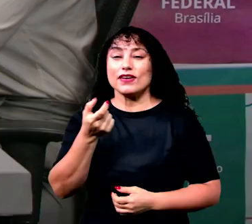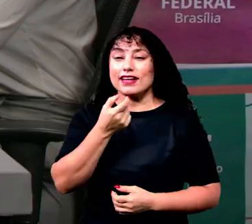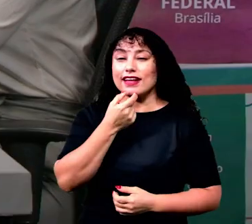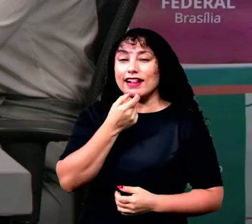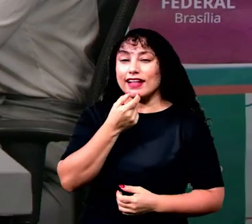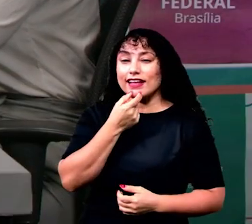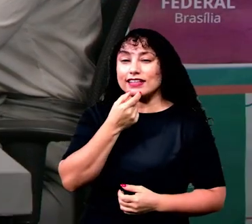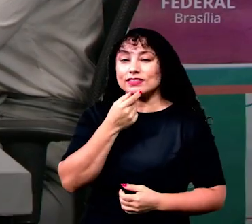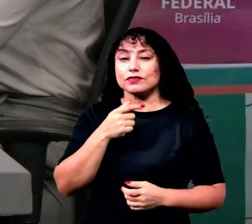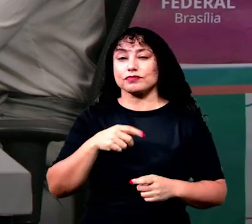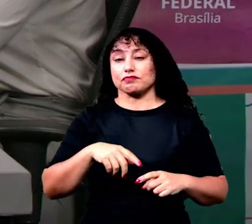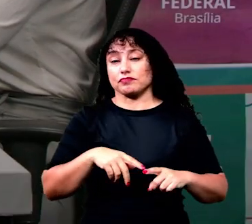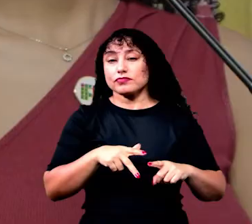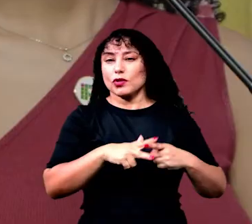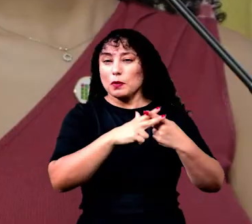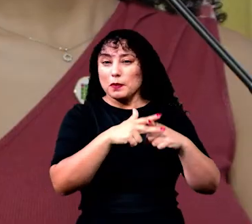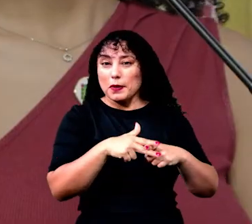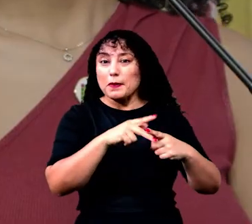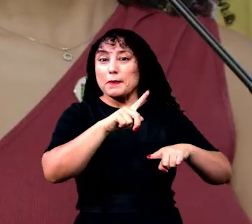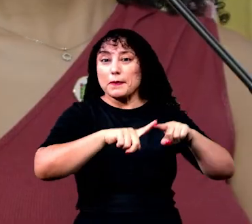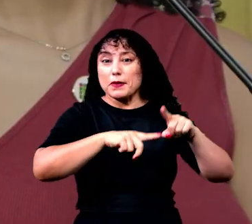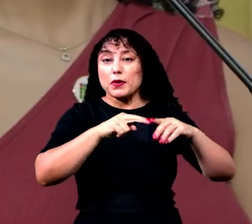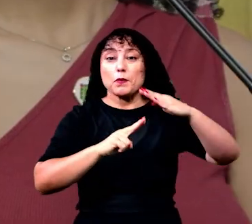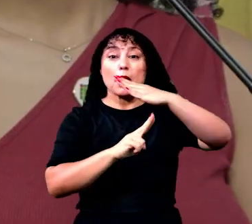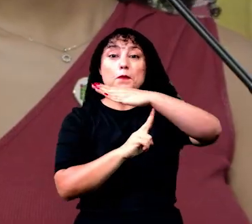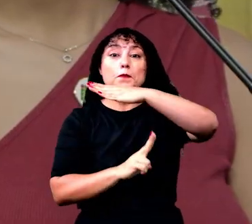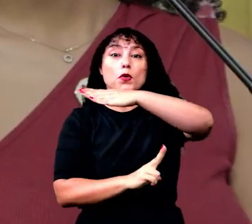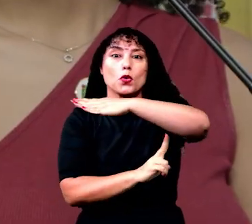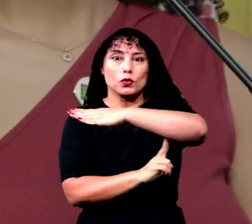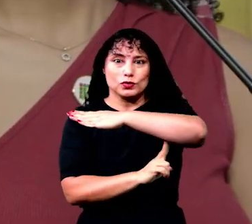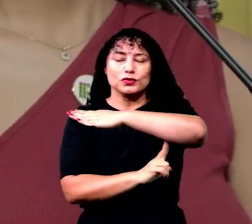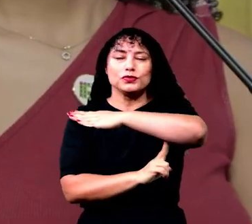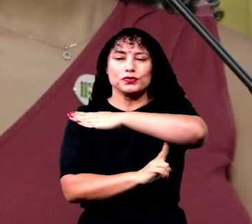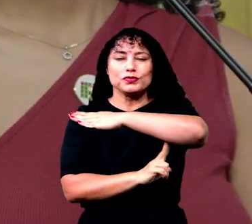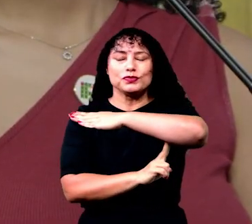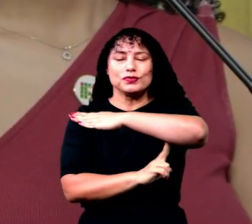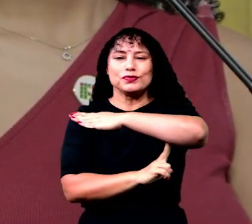entender o inglês como uma ferramenta, como uma ponte,